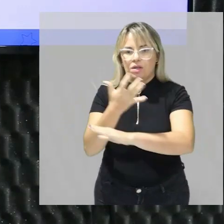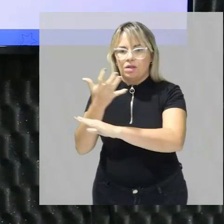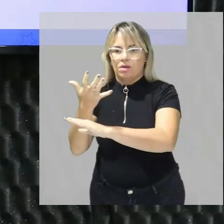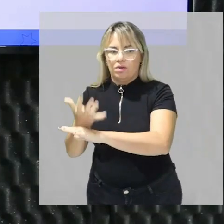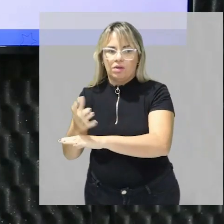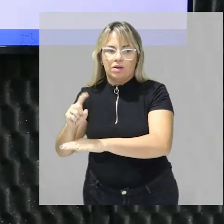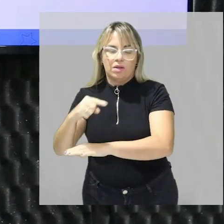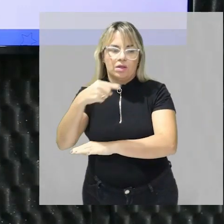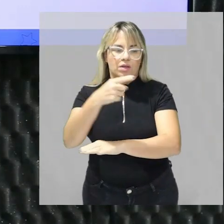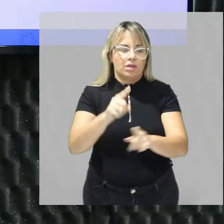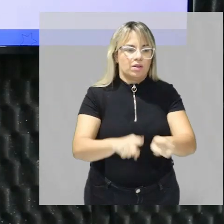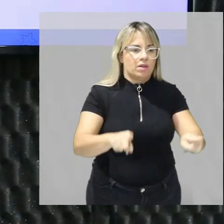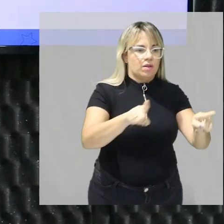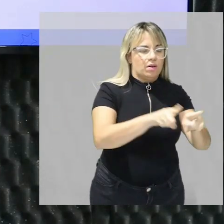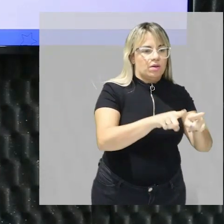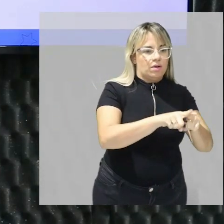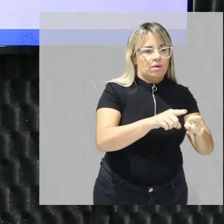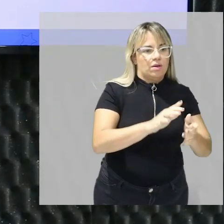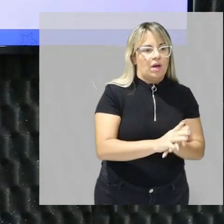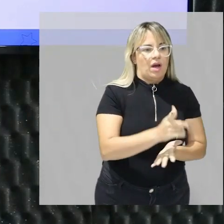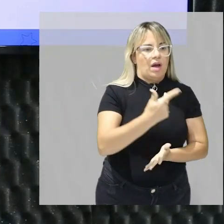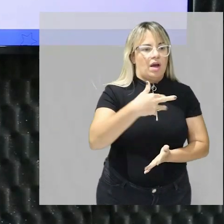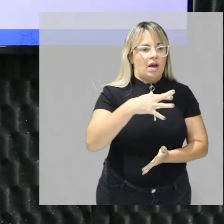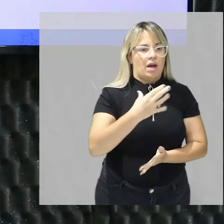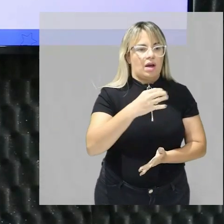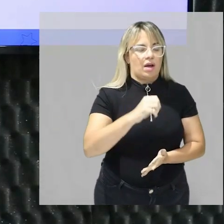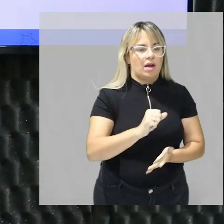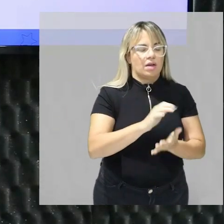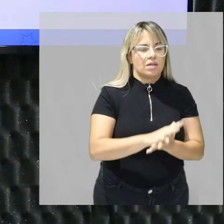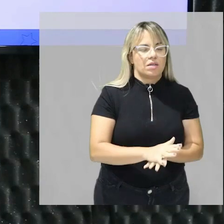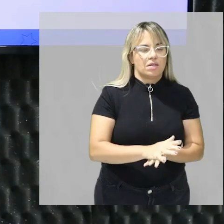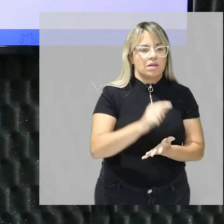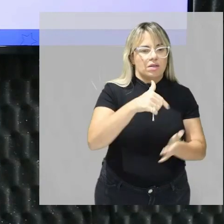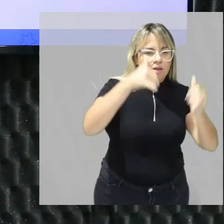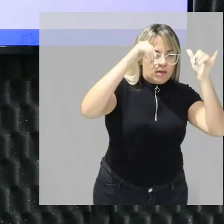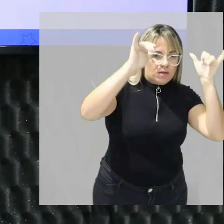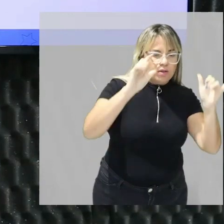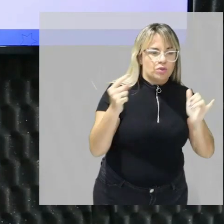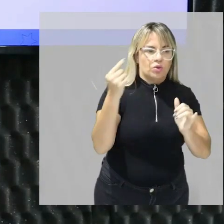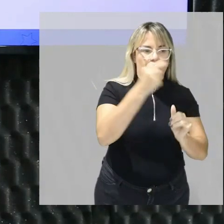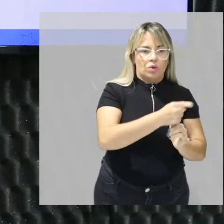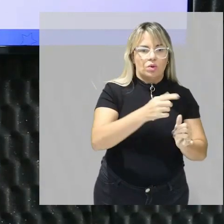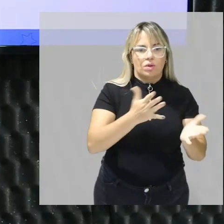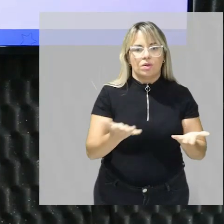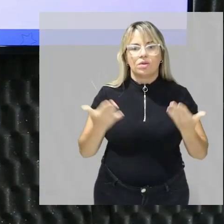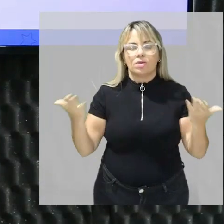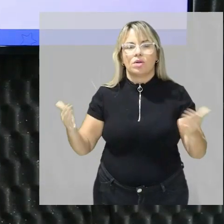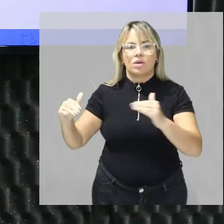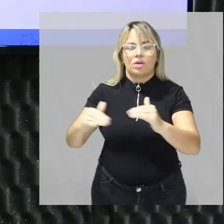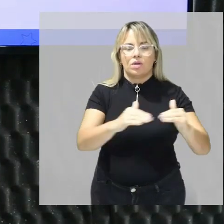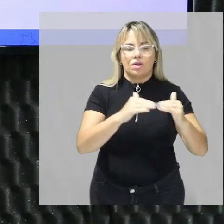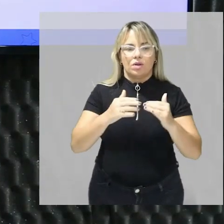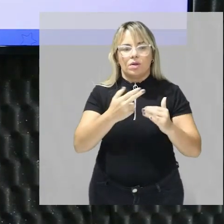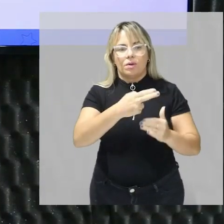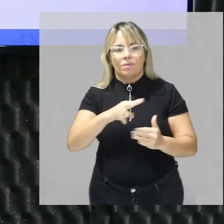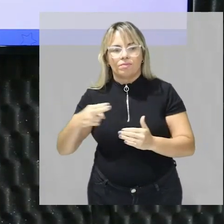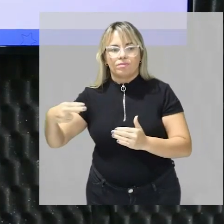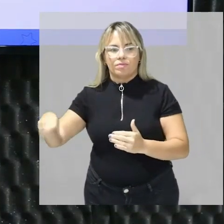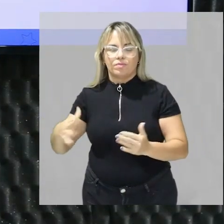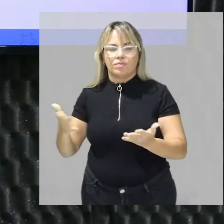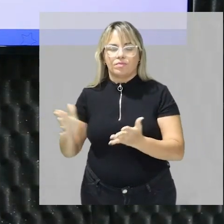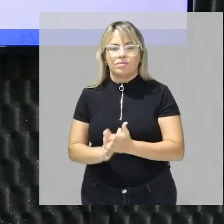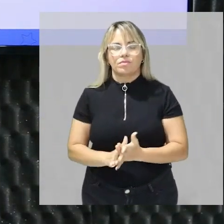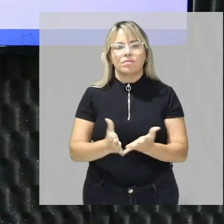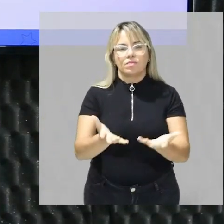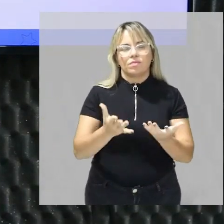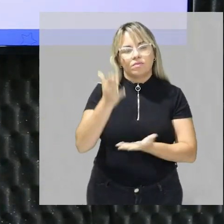e entre as garças e os búfalos, do outro, são respectivamente chamados de quê, né, gente? Então, ele quer